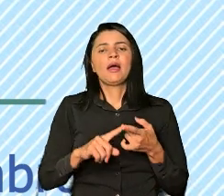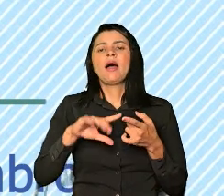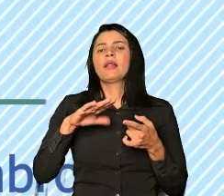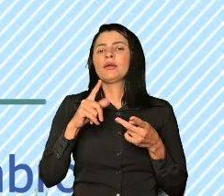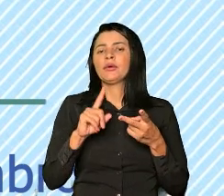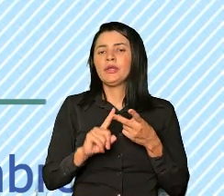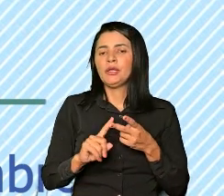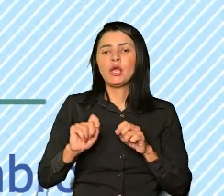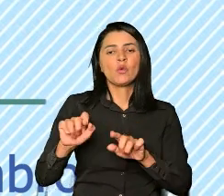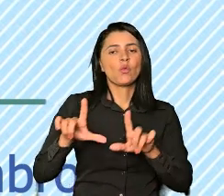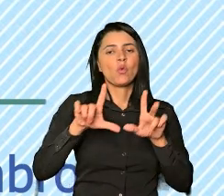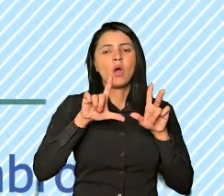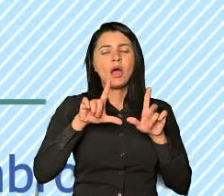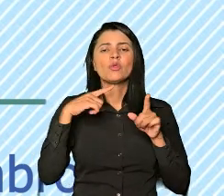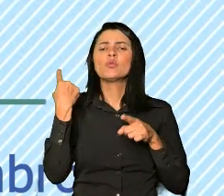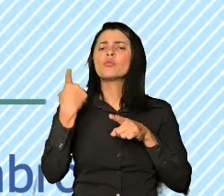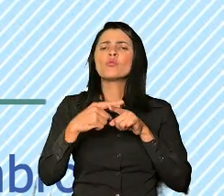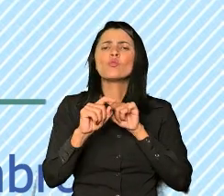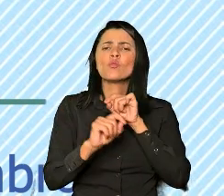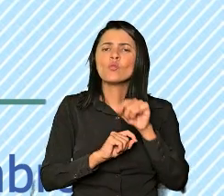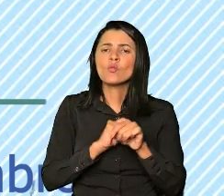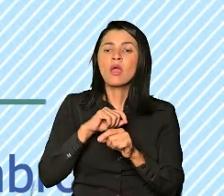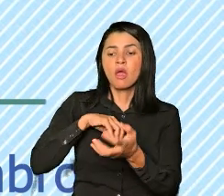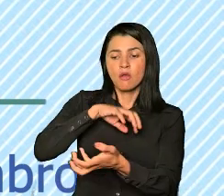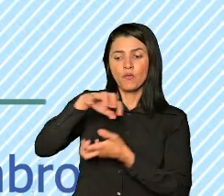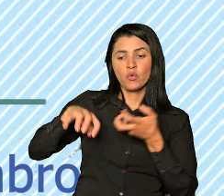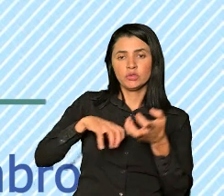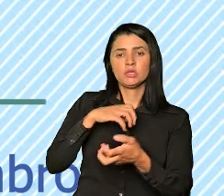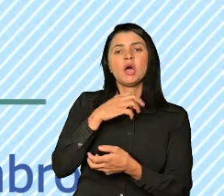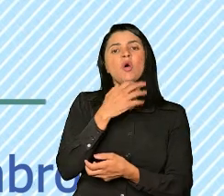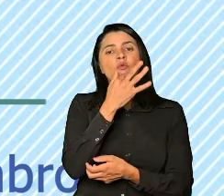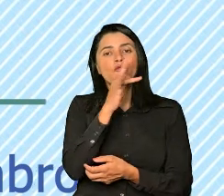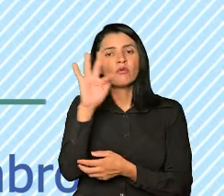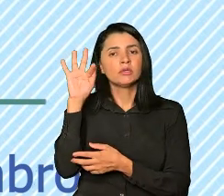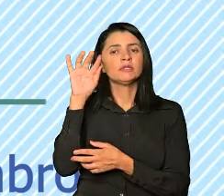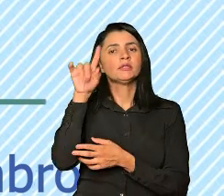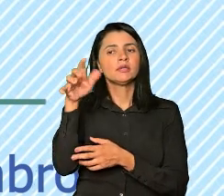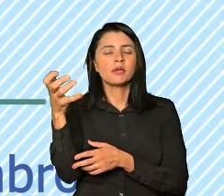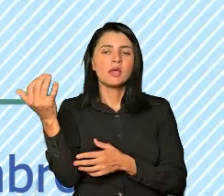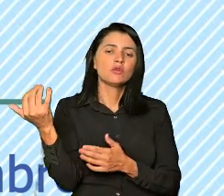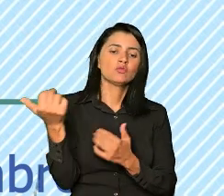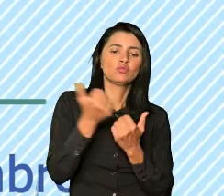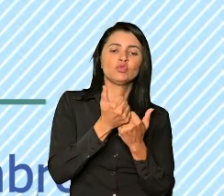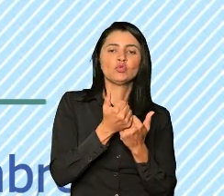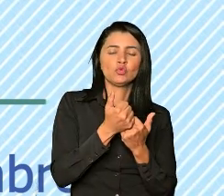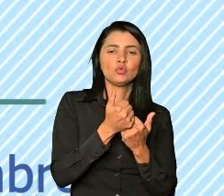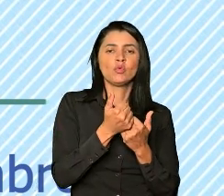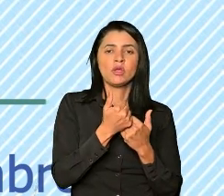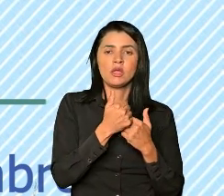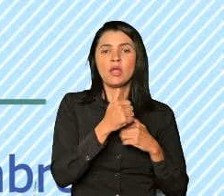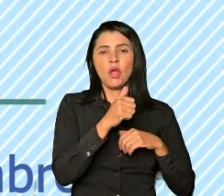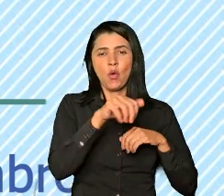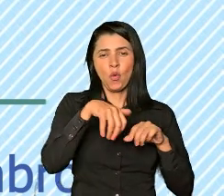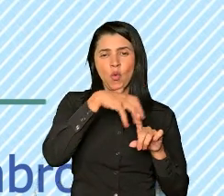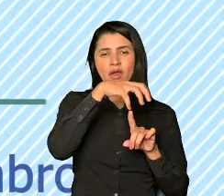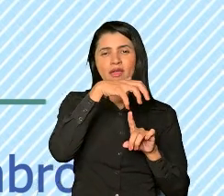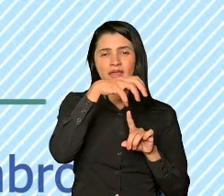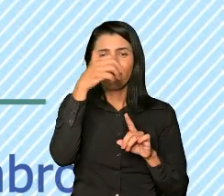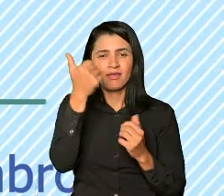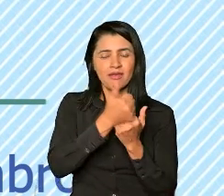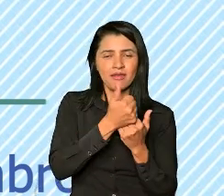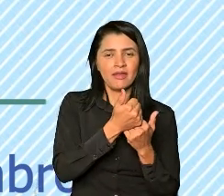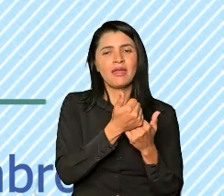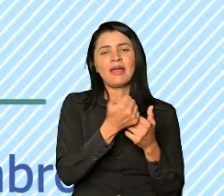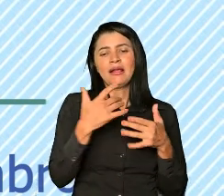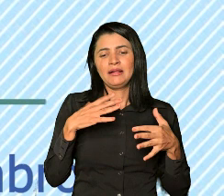em quadros, porque a Revolução Francesa, ela quer substituir a figura do rei ligada ao